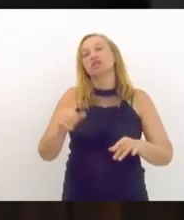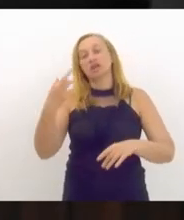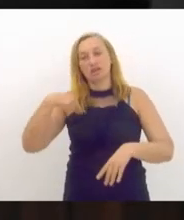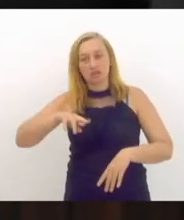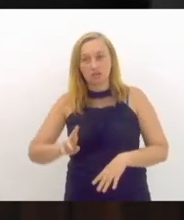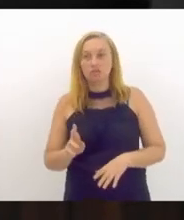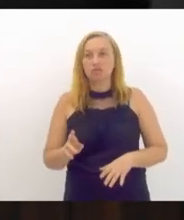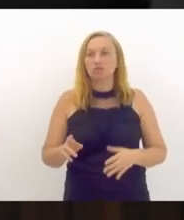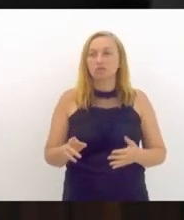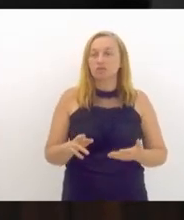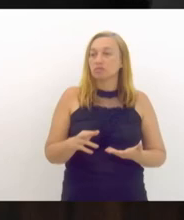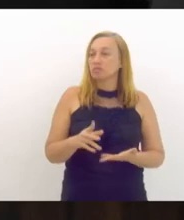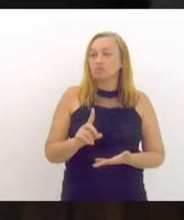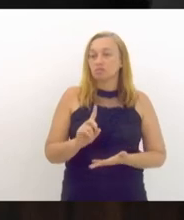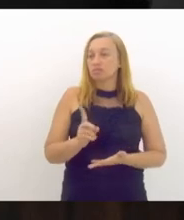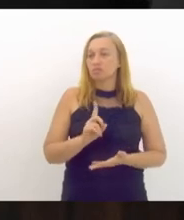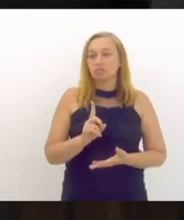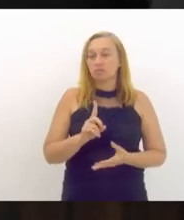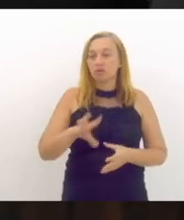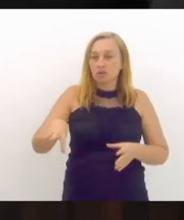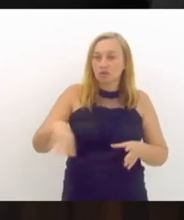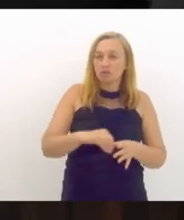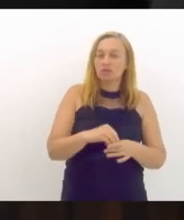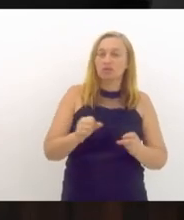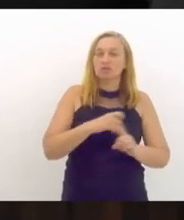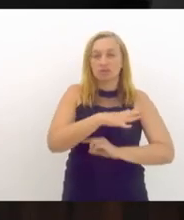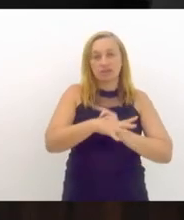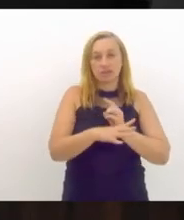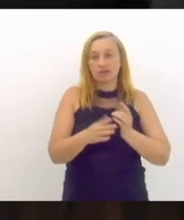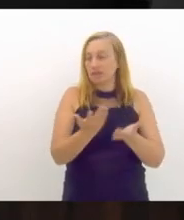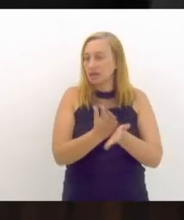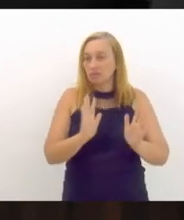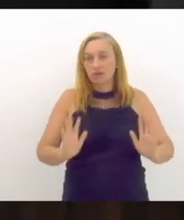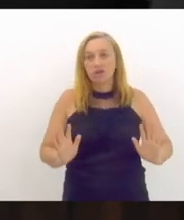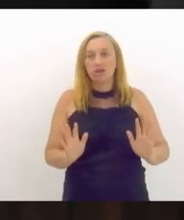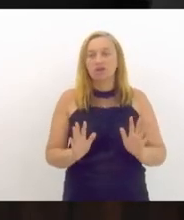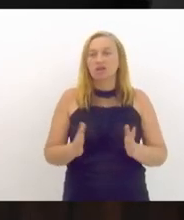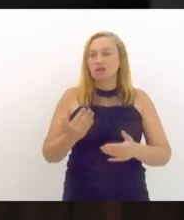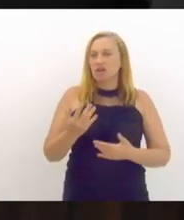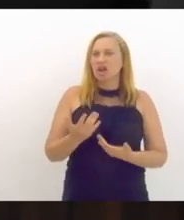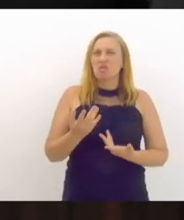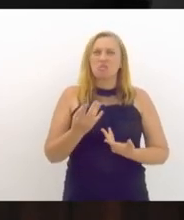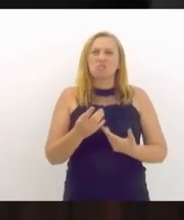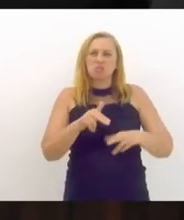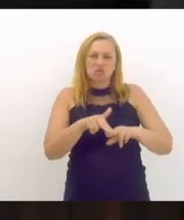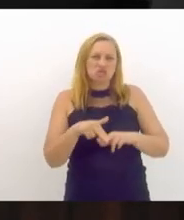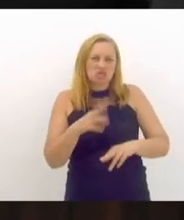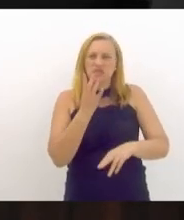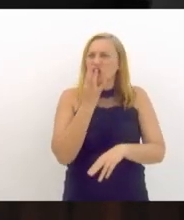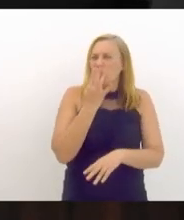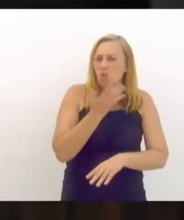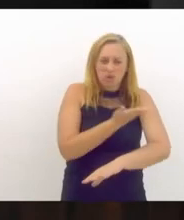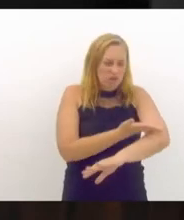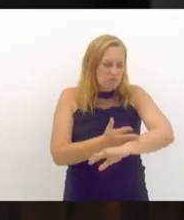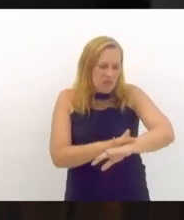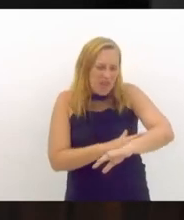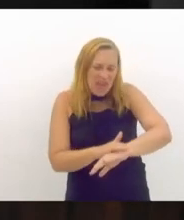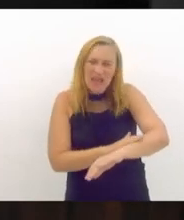mais, não cabe mais na nossa sociedade, né? A pessoa ser discriminada pela cor da pele, pela sua